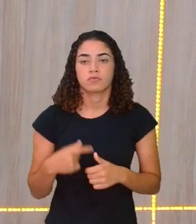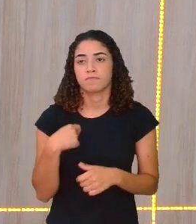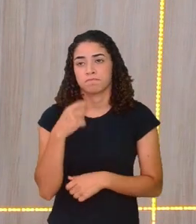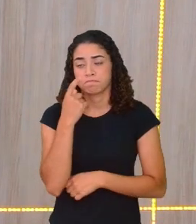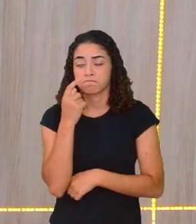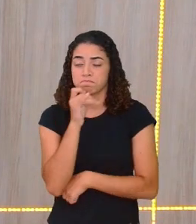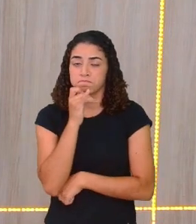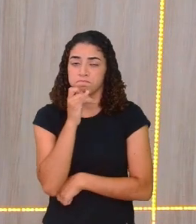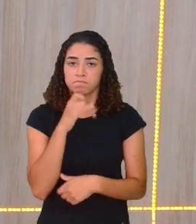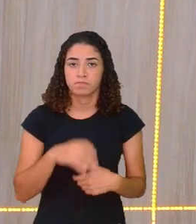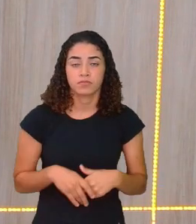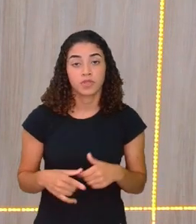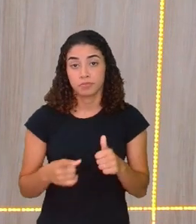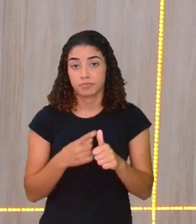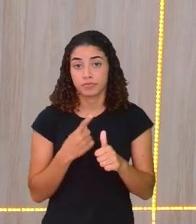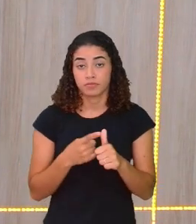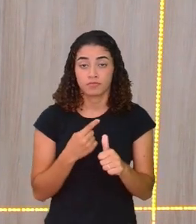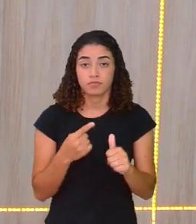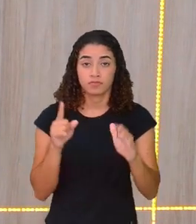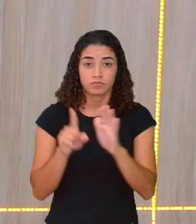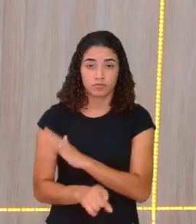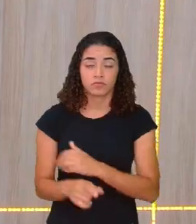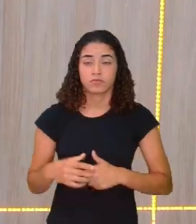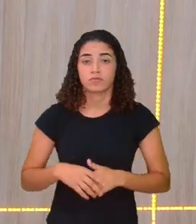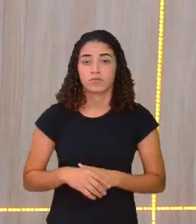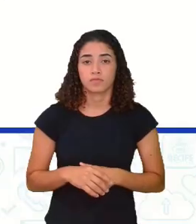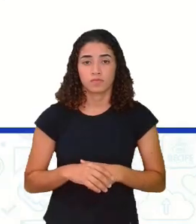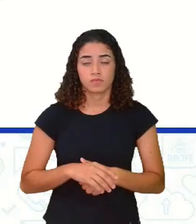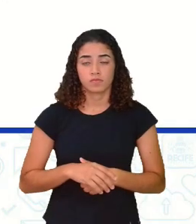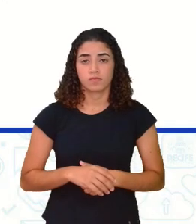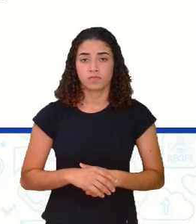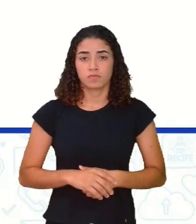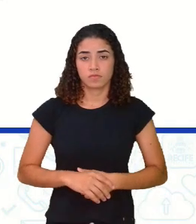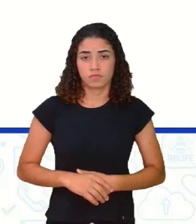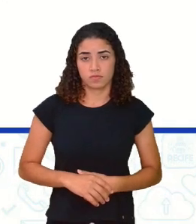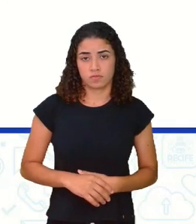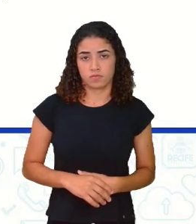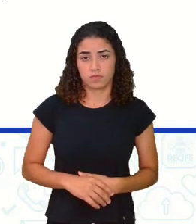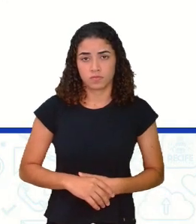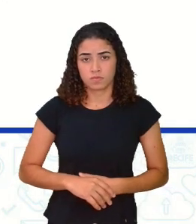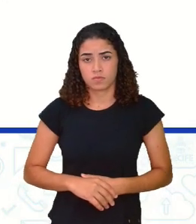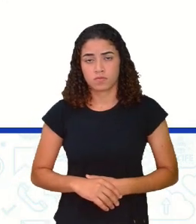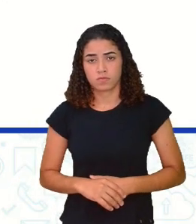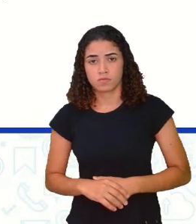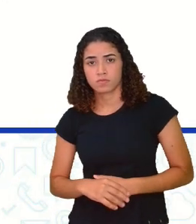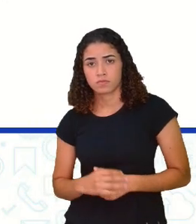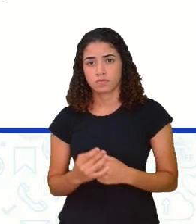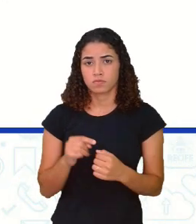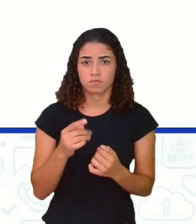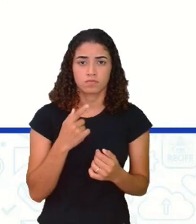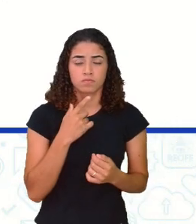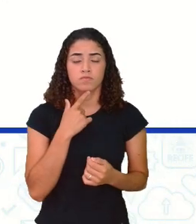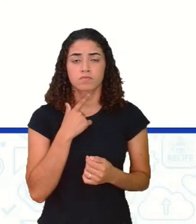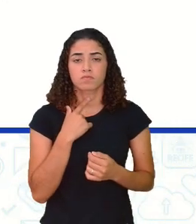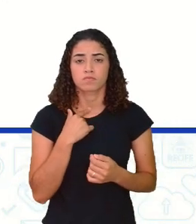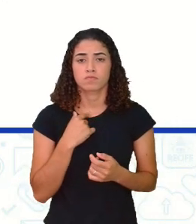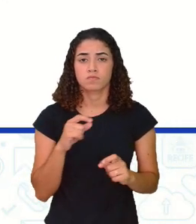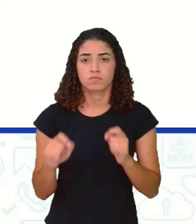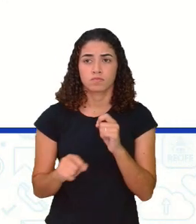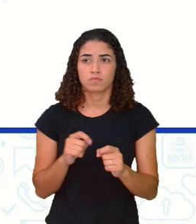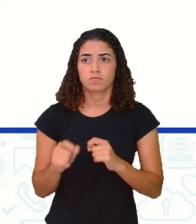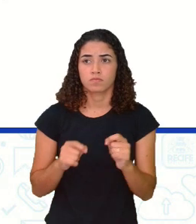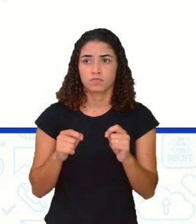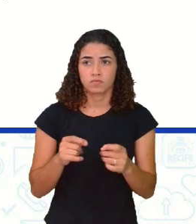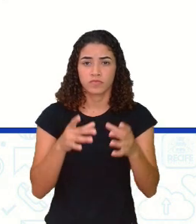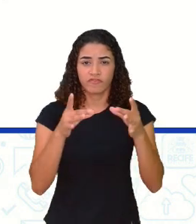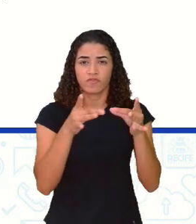exemplos. Primeiro exemplo, tela cheia, por gentileza. Aí tem aqui, deseja-se pregar uma